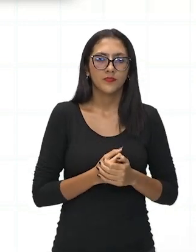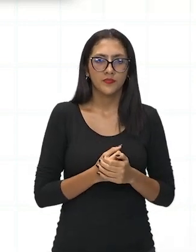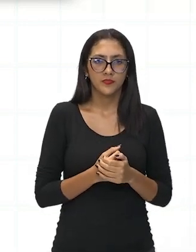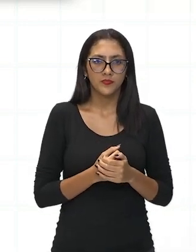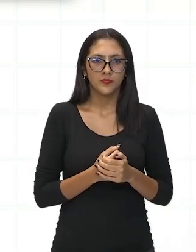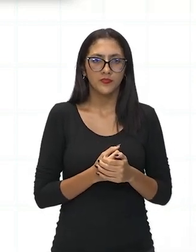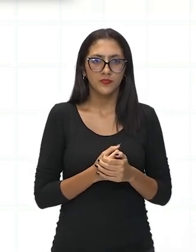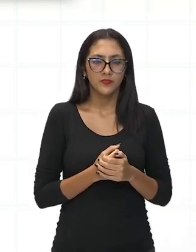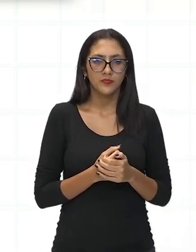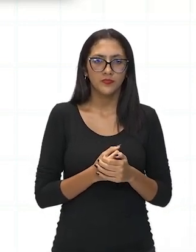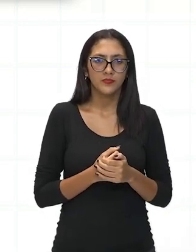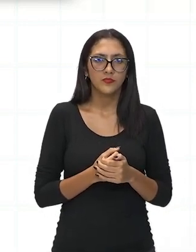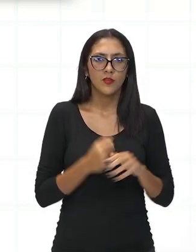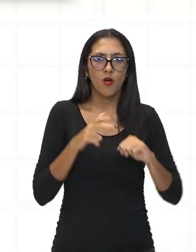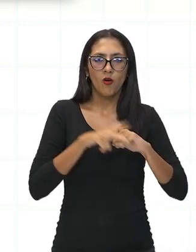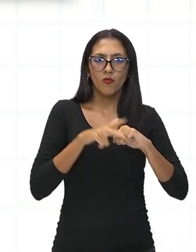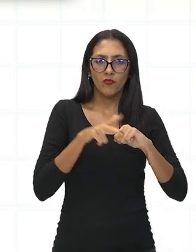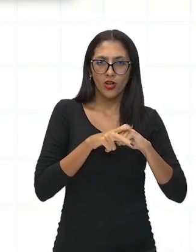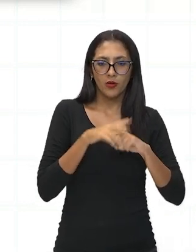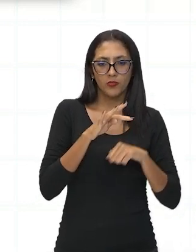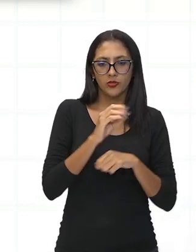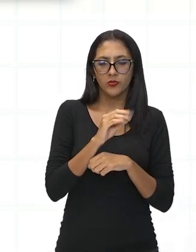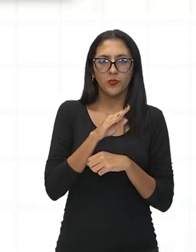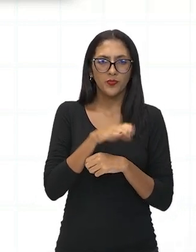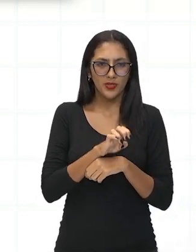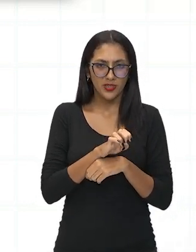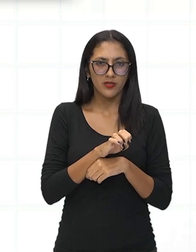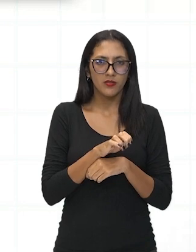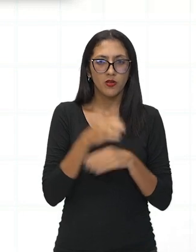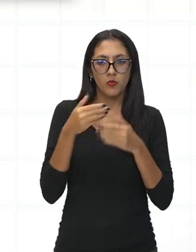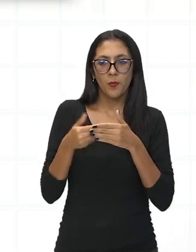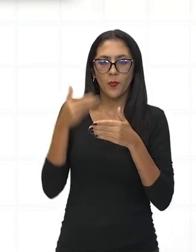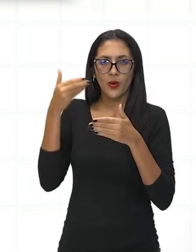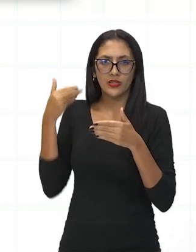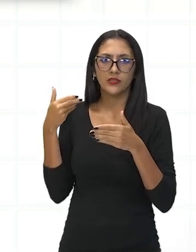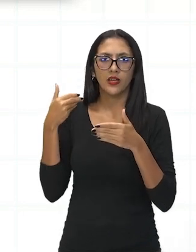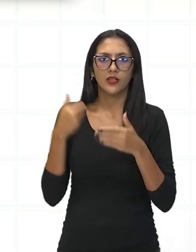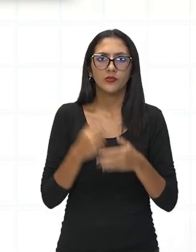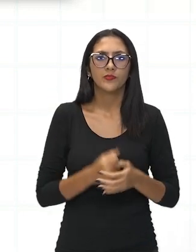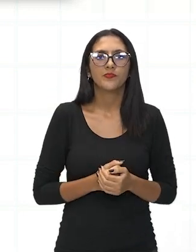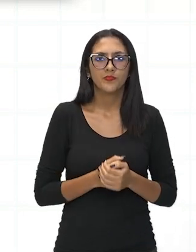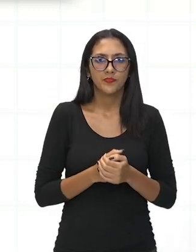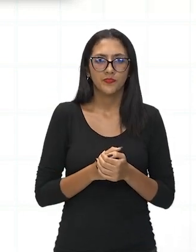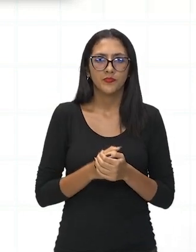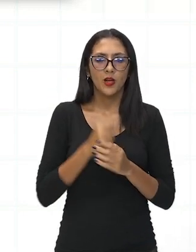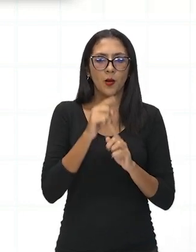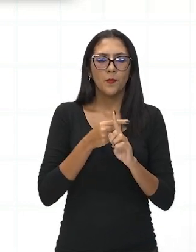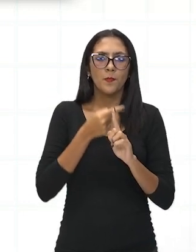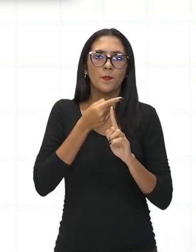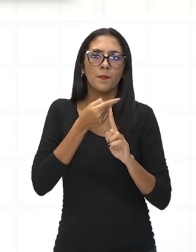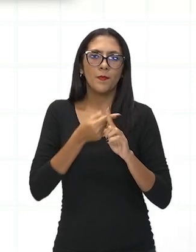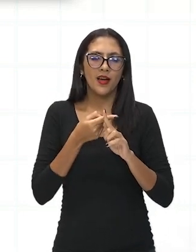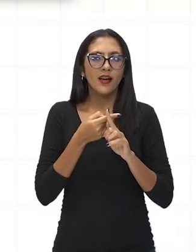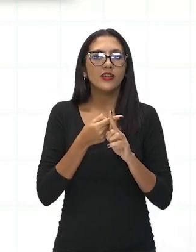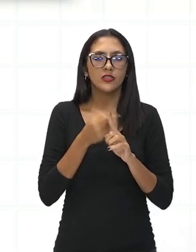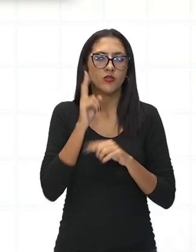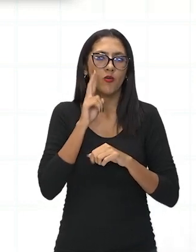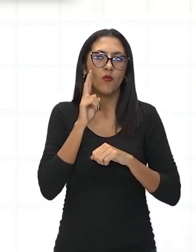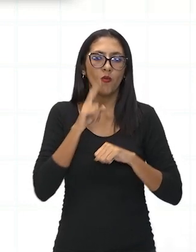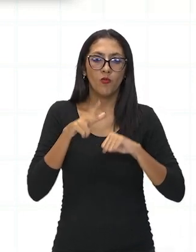O to be no passado, ok? Mais o verbo principal com o ing, que